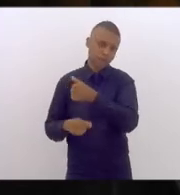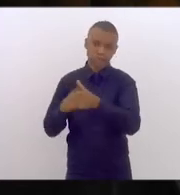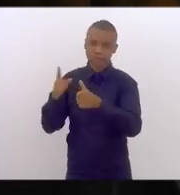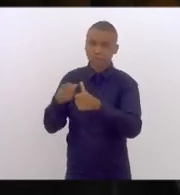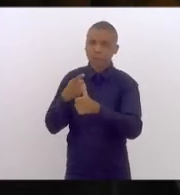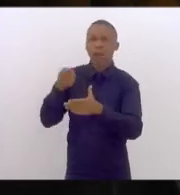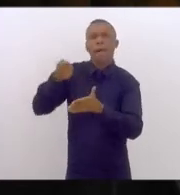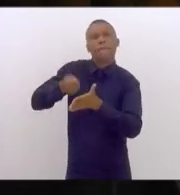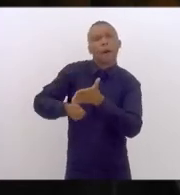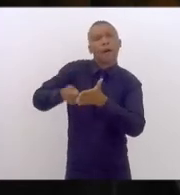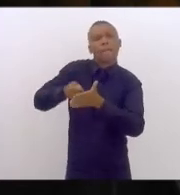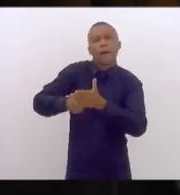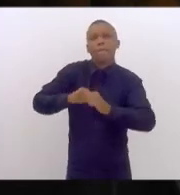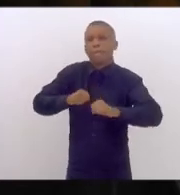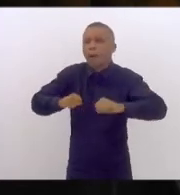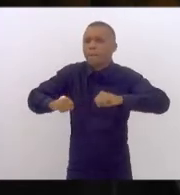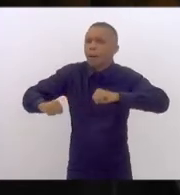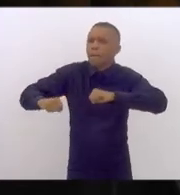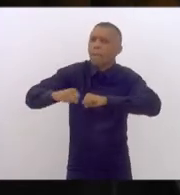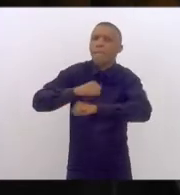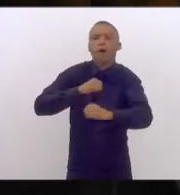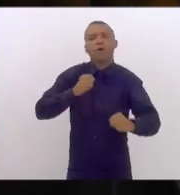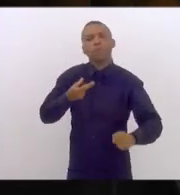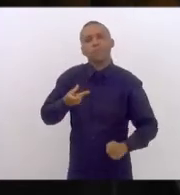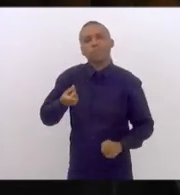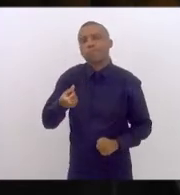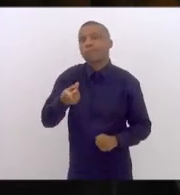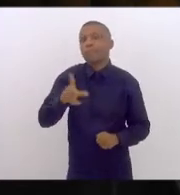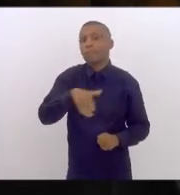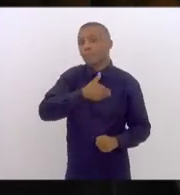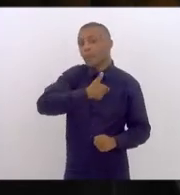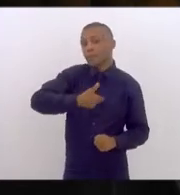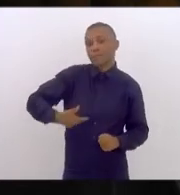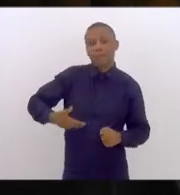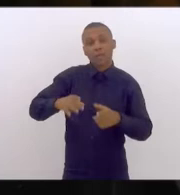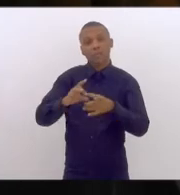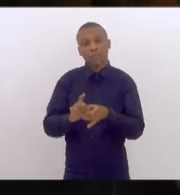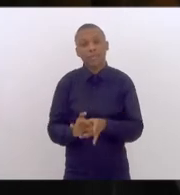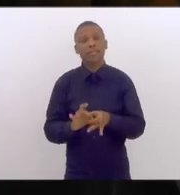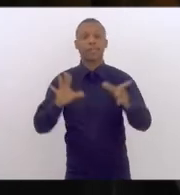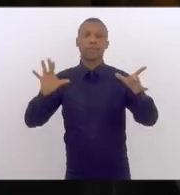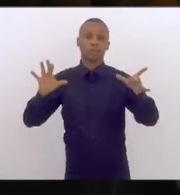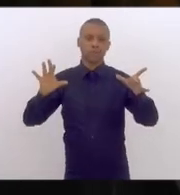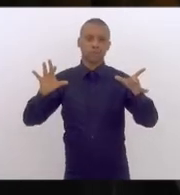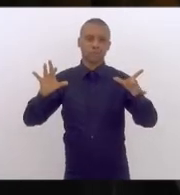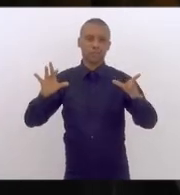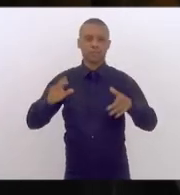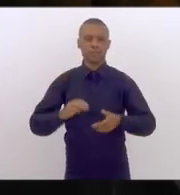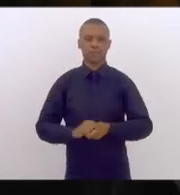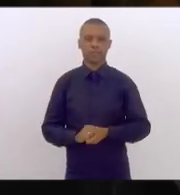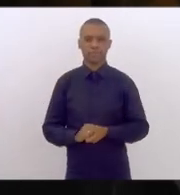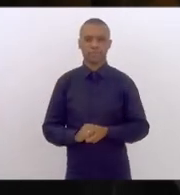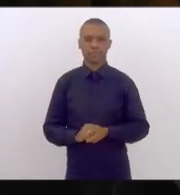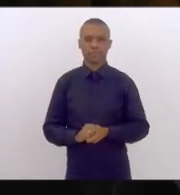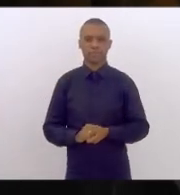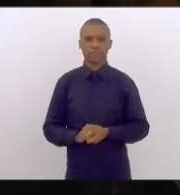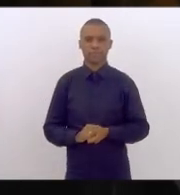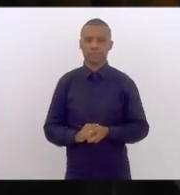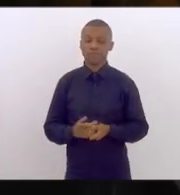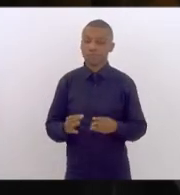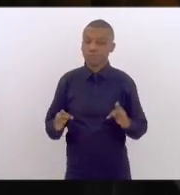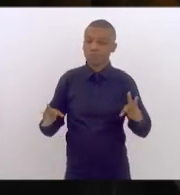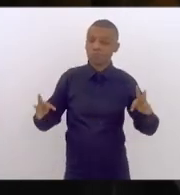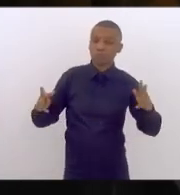luta pelo Estado democrático de direito com todos os arranhões